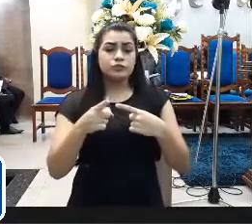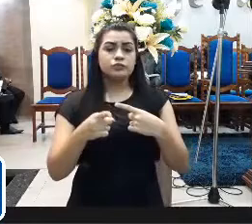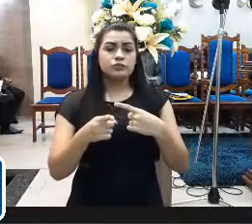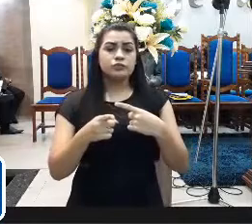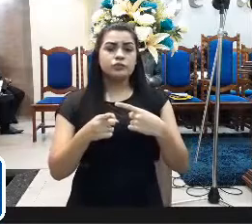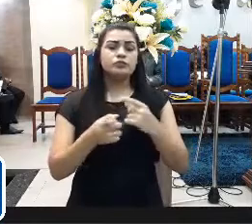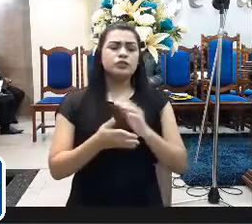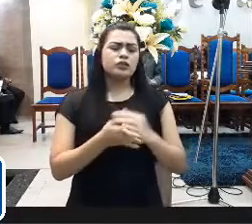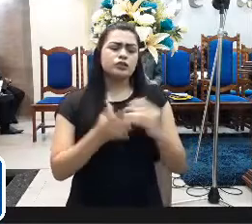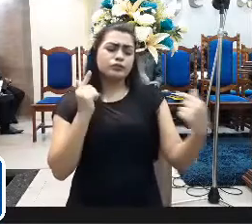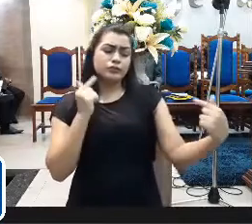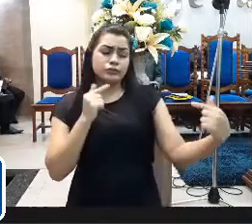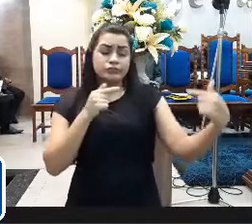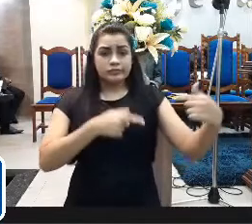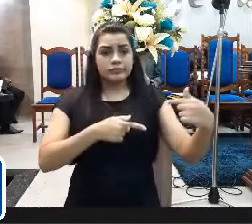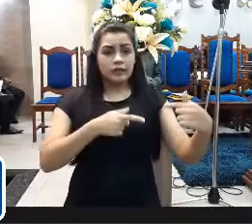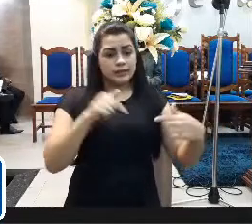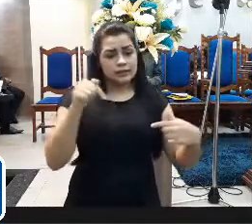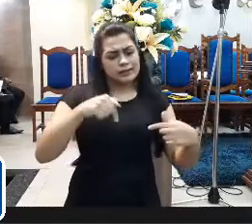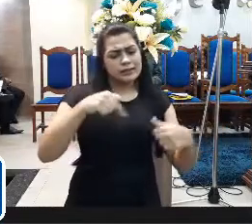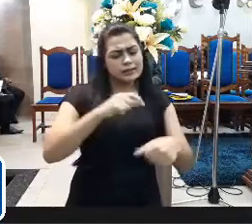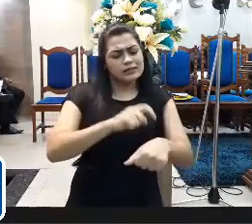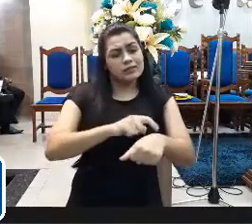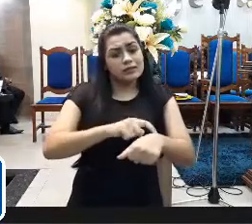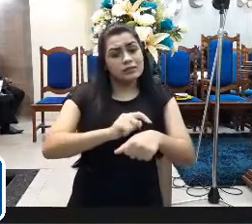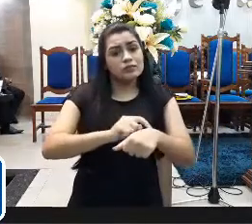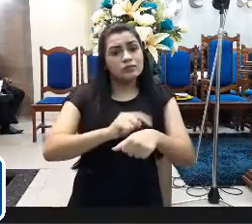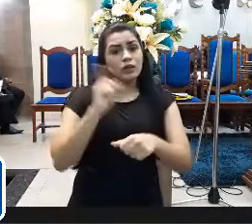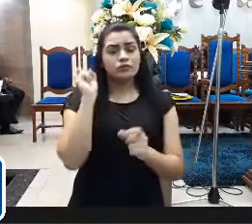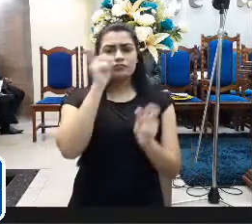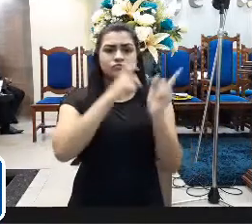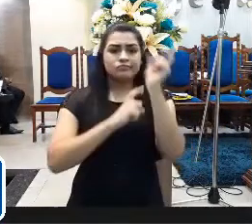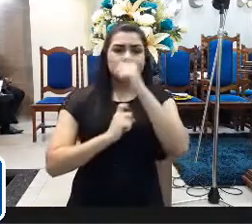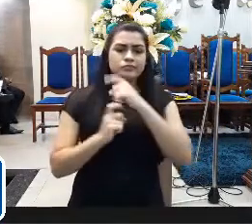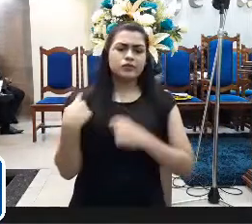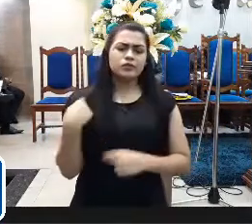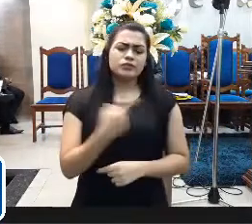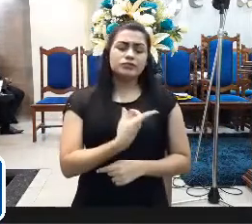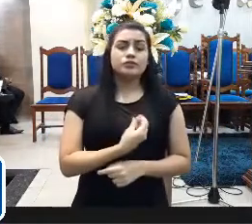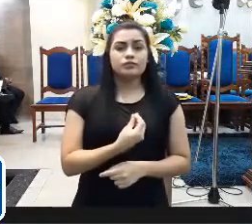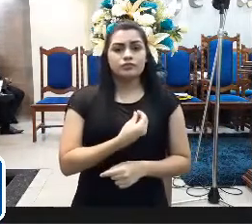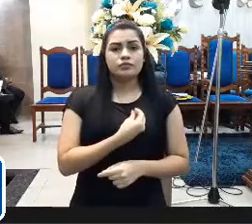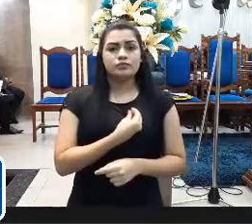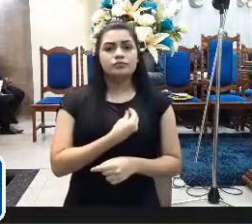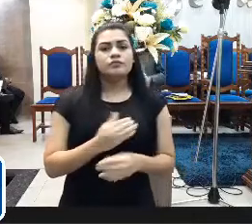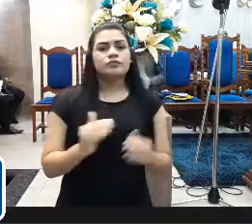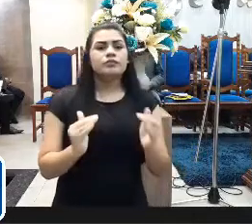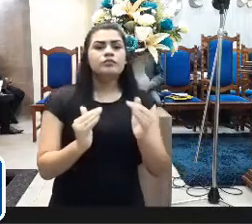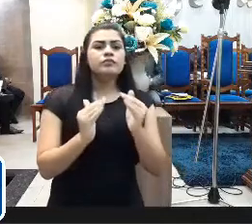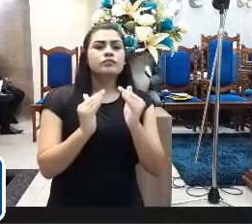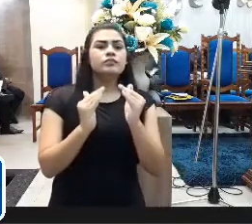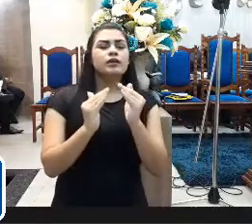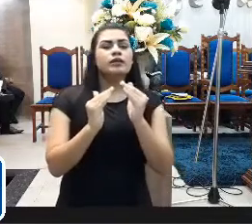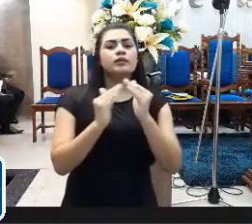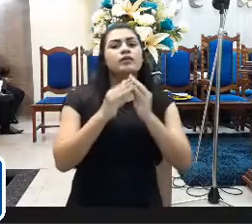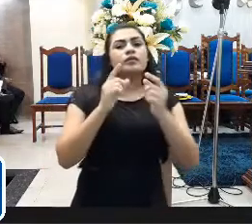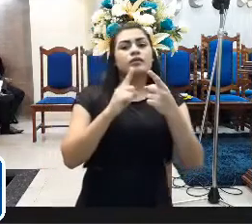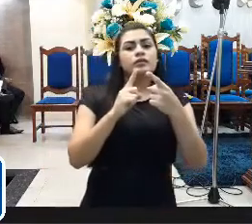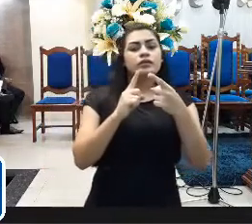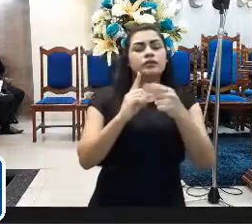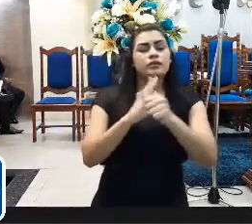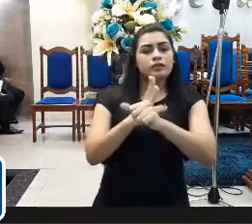esse período difícil que estamos vivenciando, a igreja